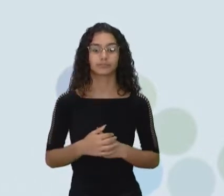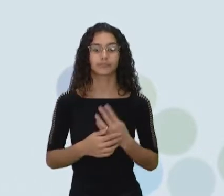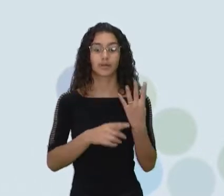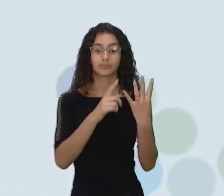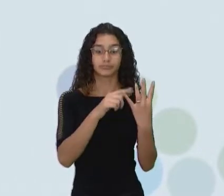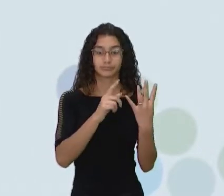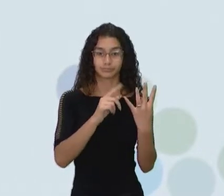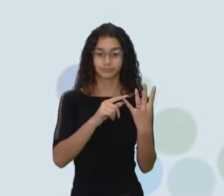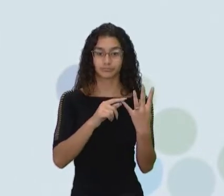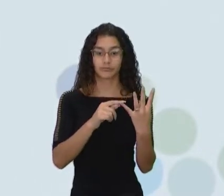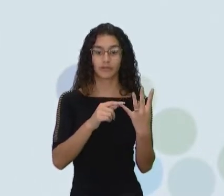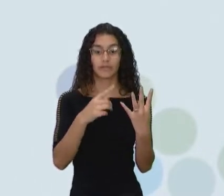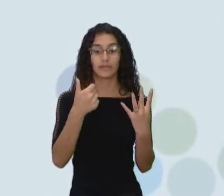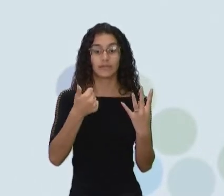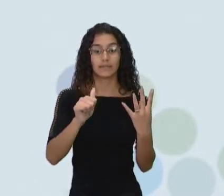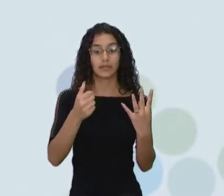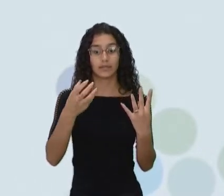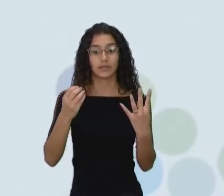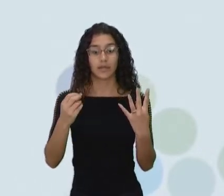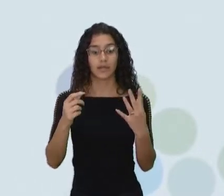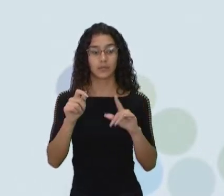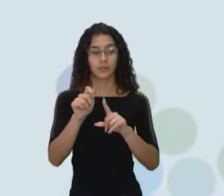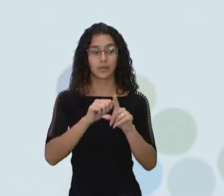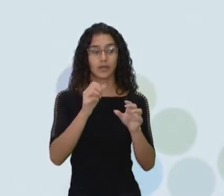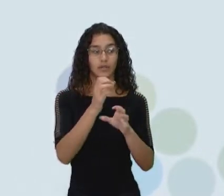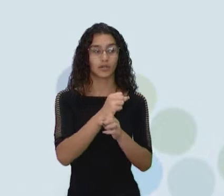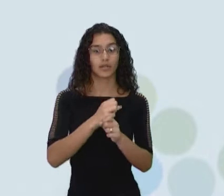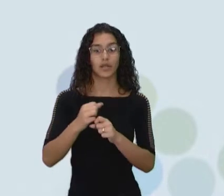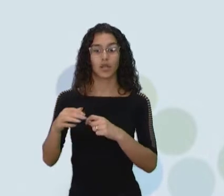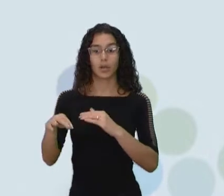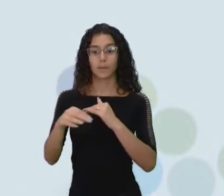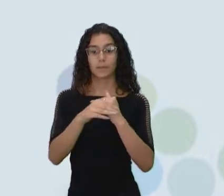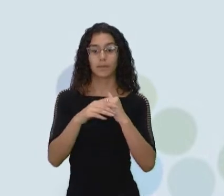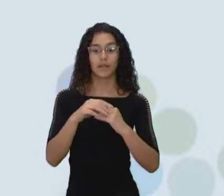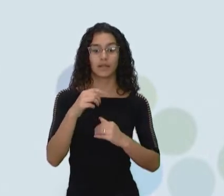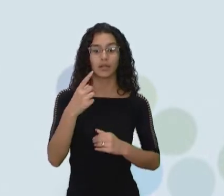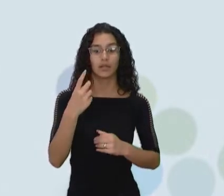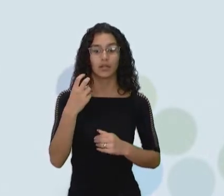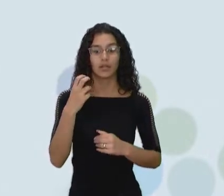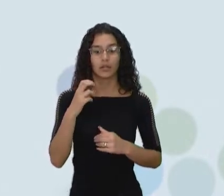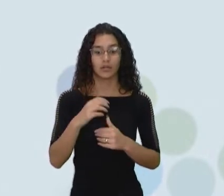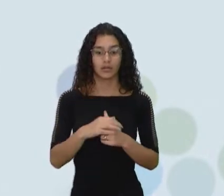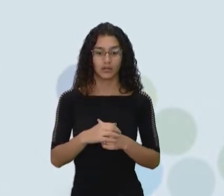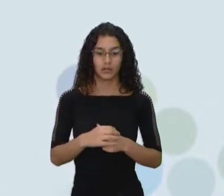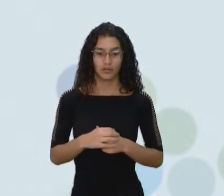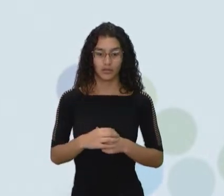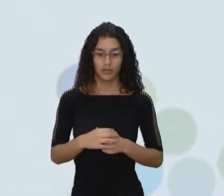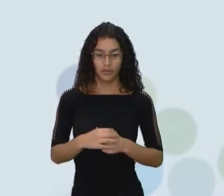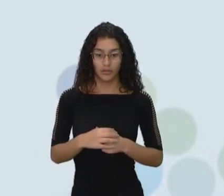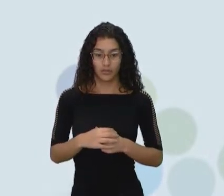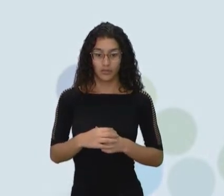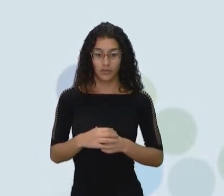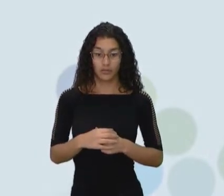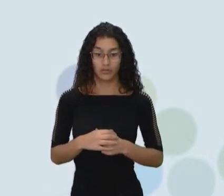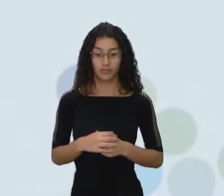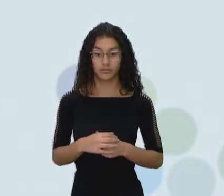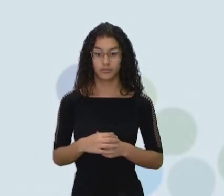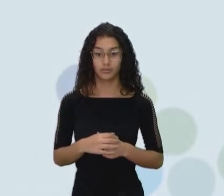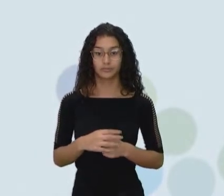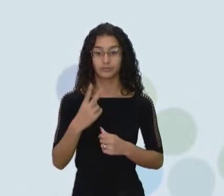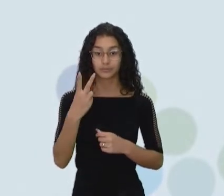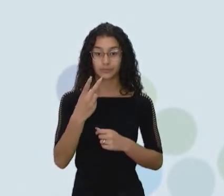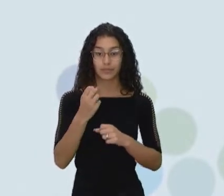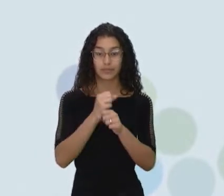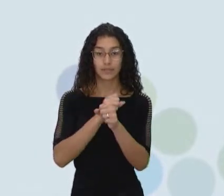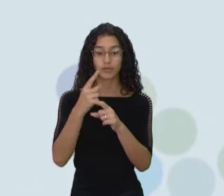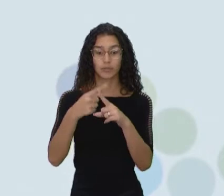higiene pessoal, 110, isso por mês, totalizando por mês uma média aí de 534,70. Agora, por 2 anos. Por que 2 anos?